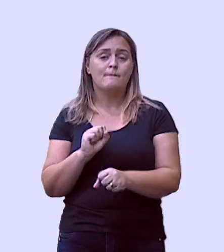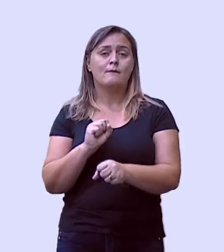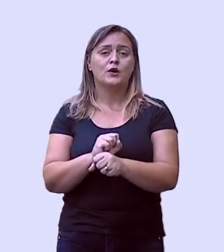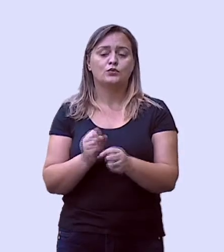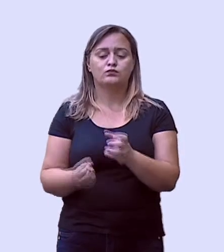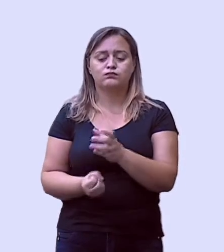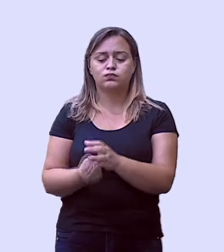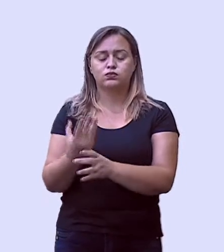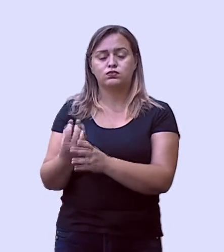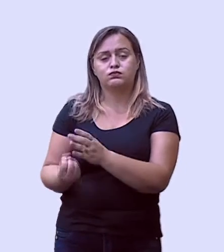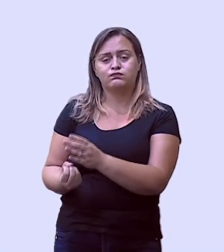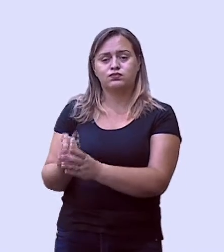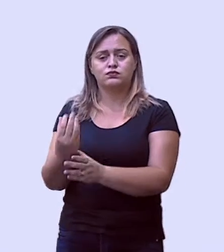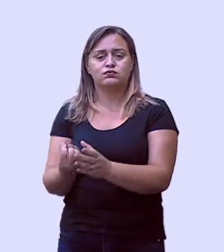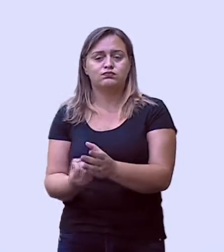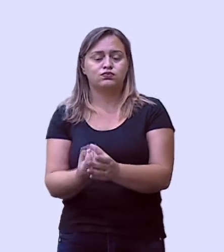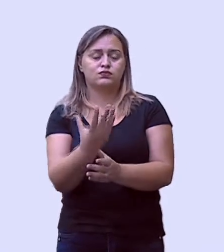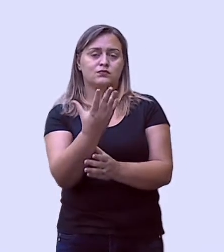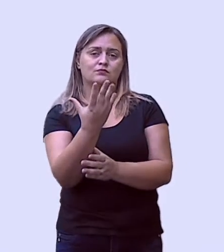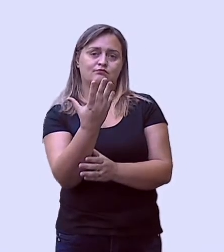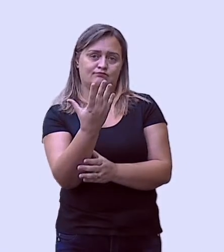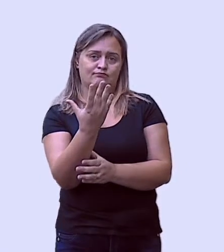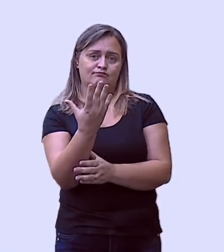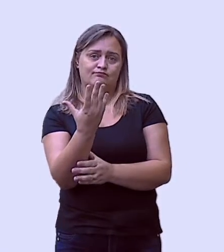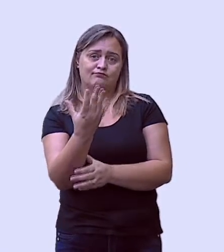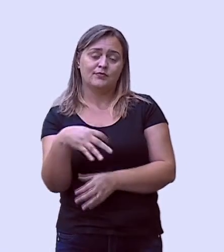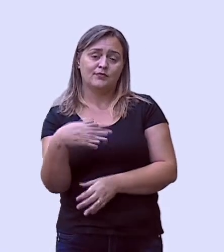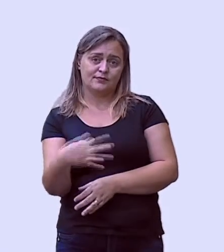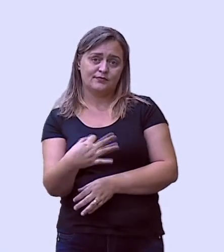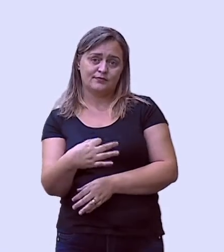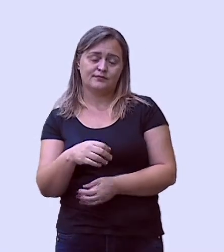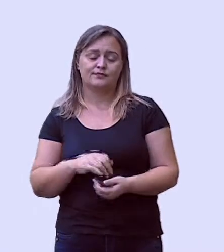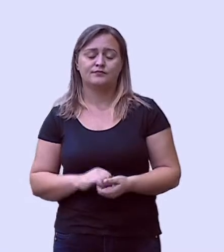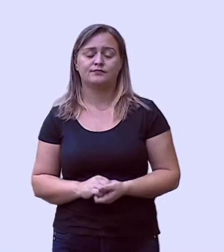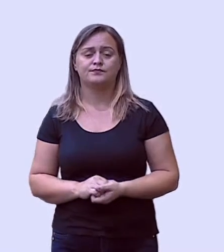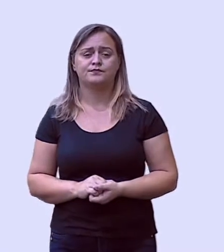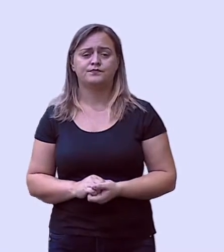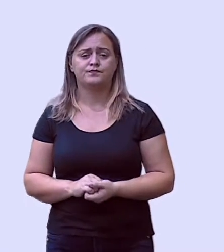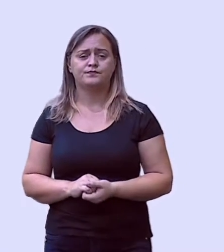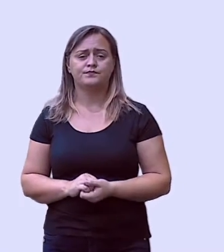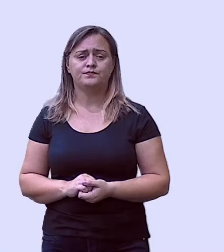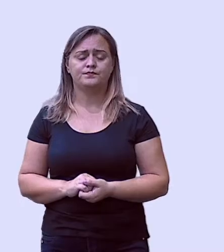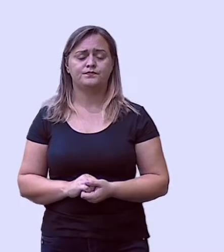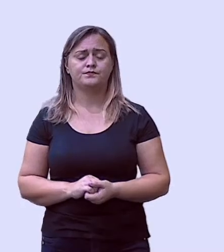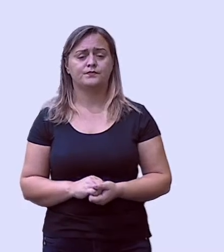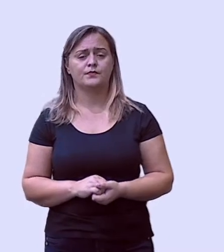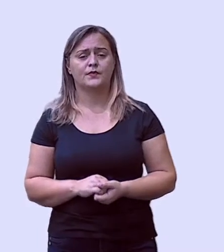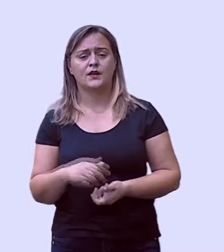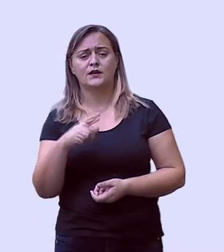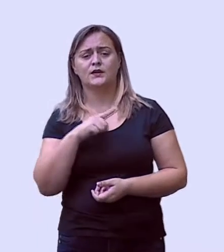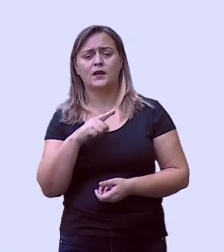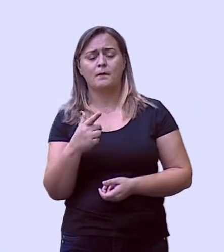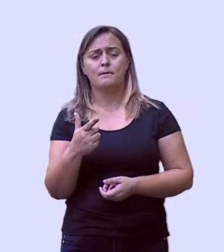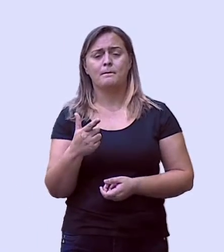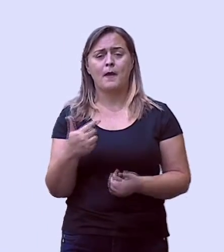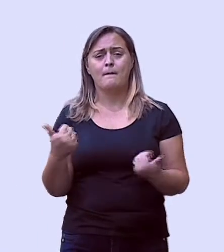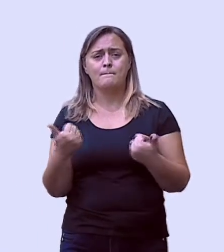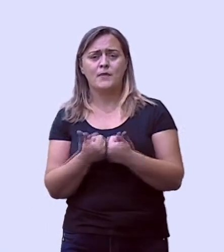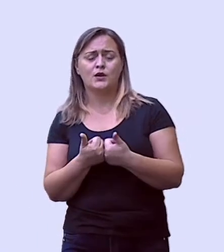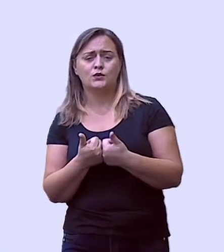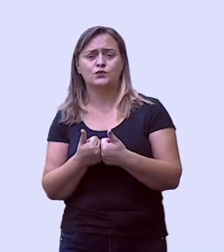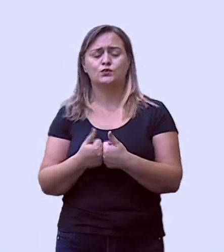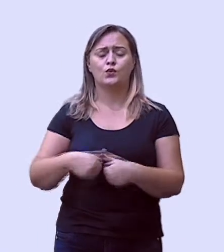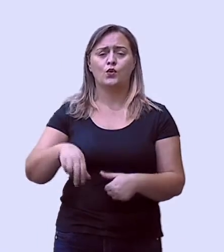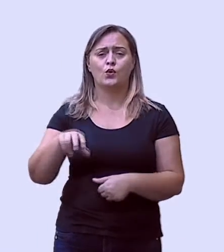dito anteriormente, está localizado no Rio Grande do Sul e ele vai abranger uma área do Uruguai e